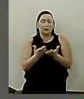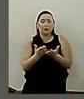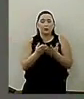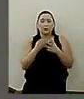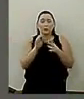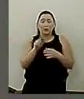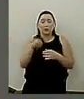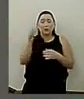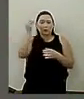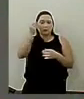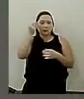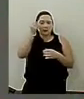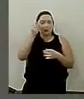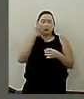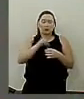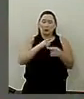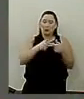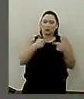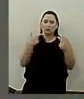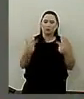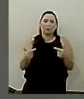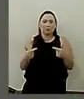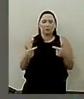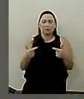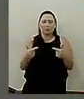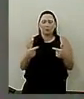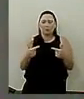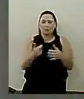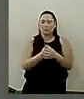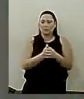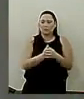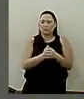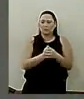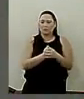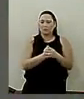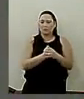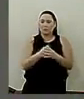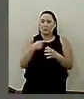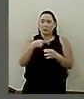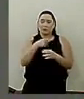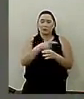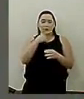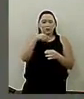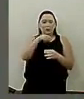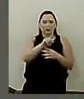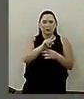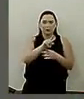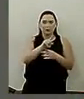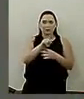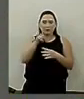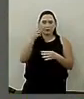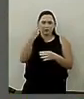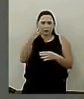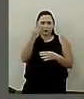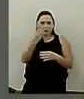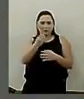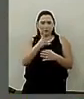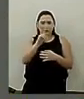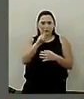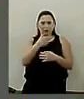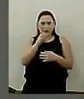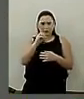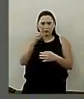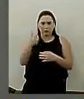dessas experiências, a mais forte delas foi quando eu fui pregar em Guiratinga, em 2001.